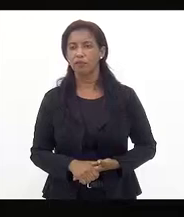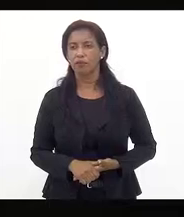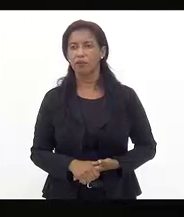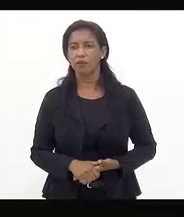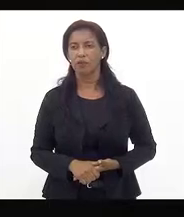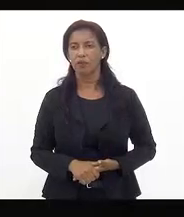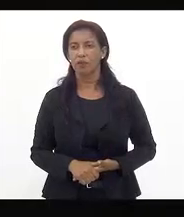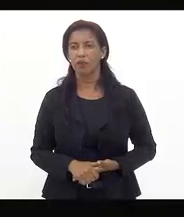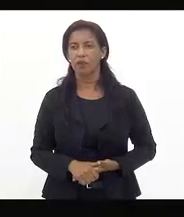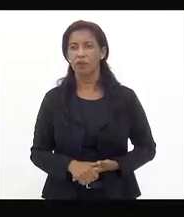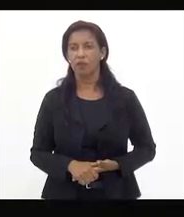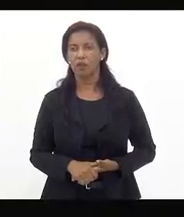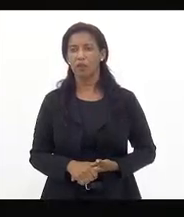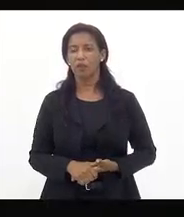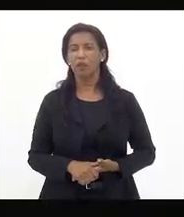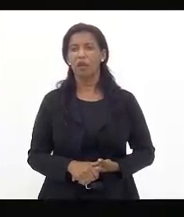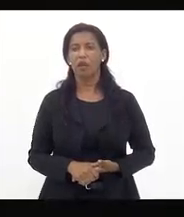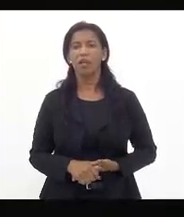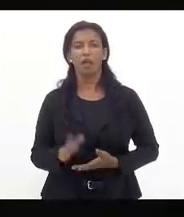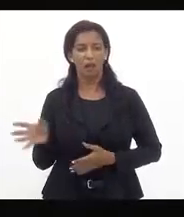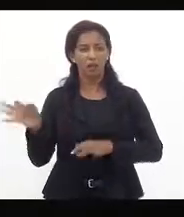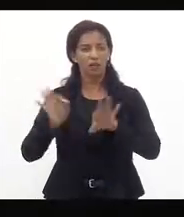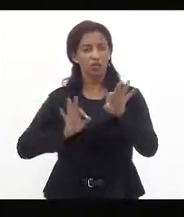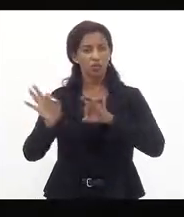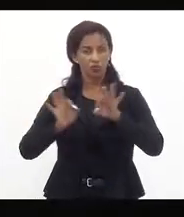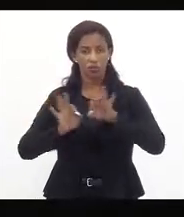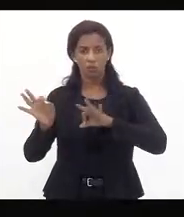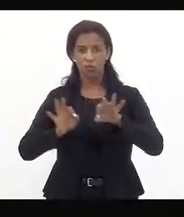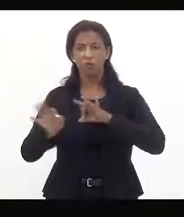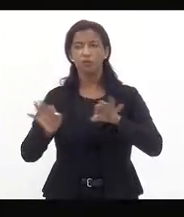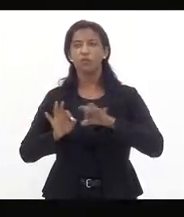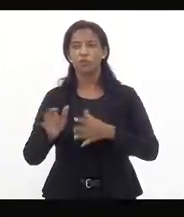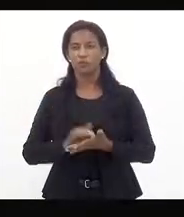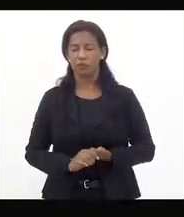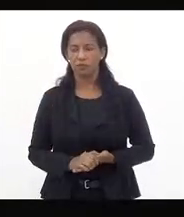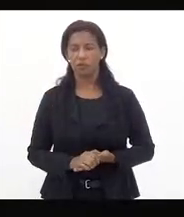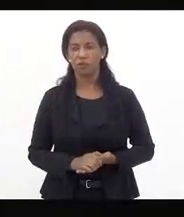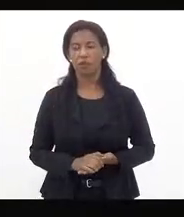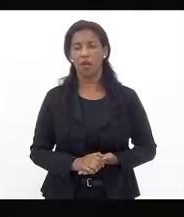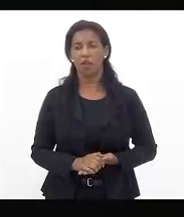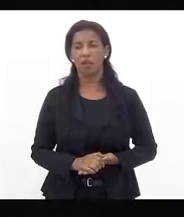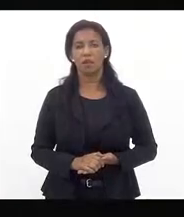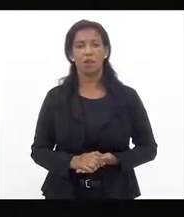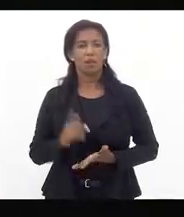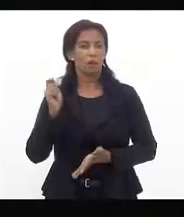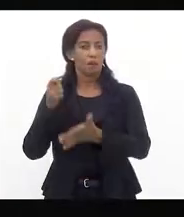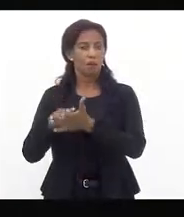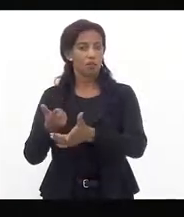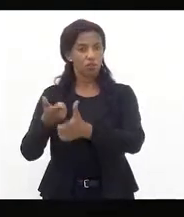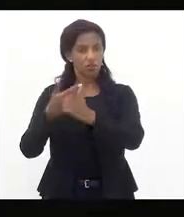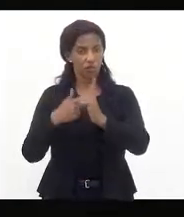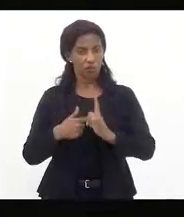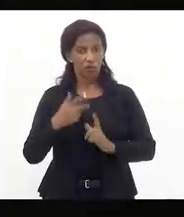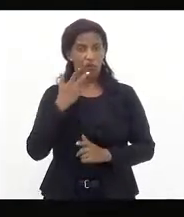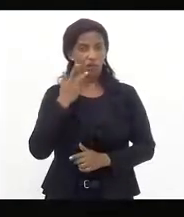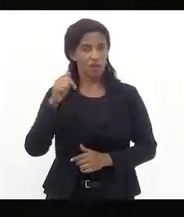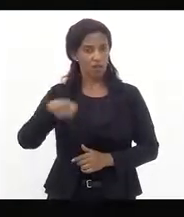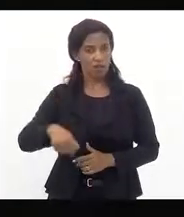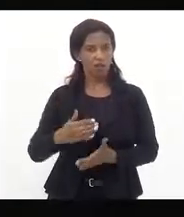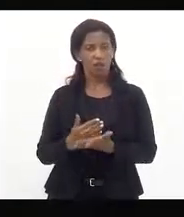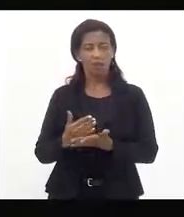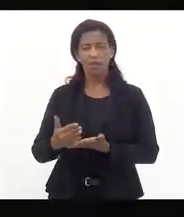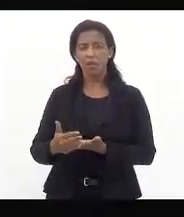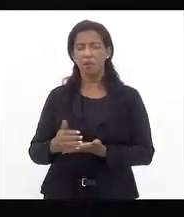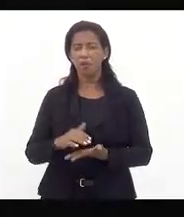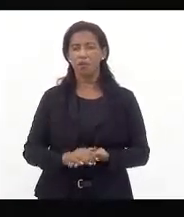não vai, de maneira nenhuma, diminuir a dívida. Eu falei aqui inicialmente, a